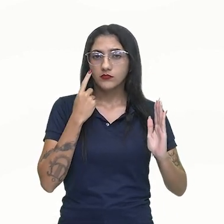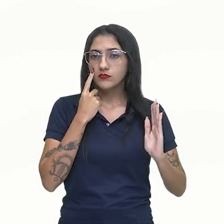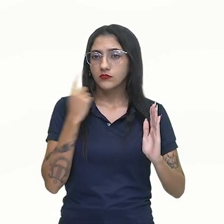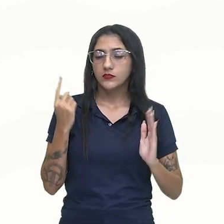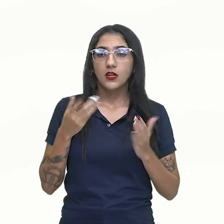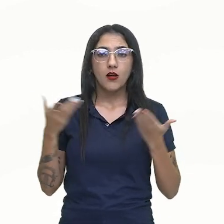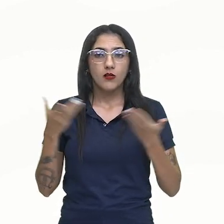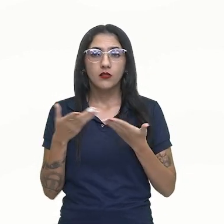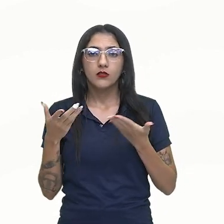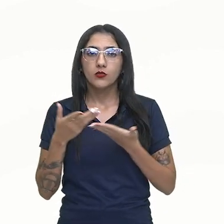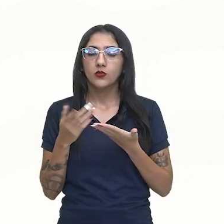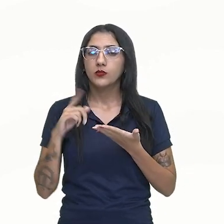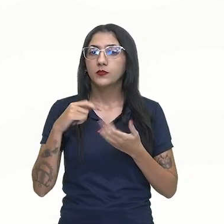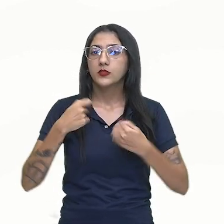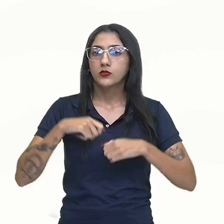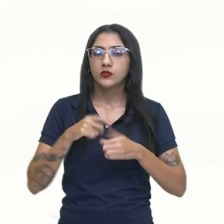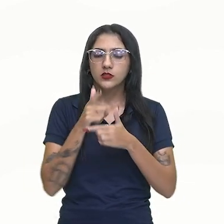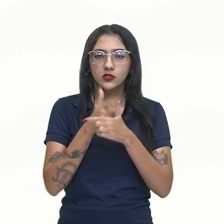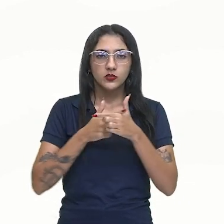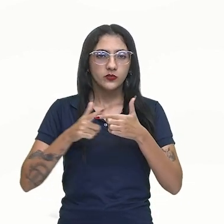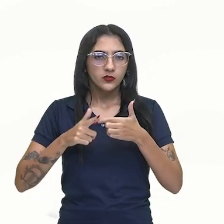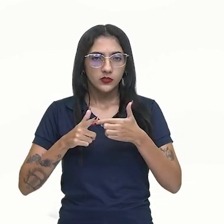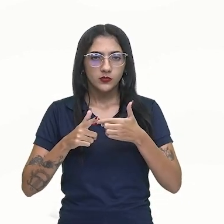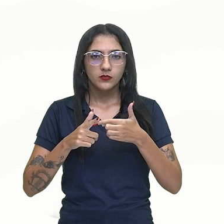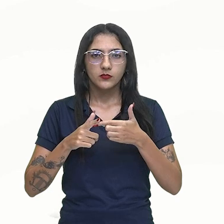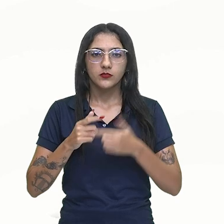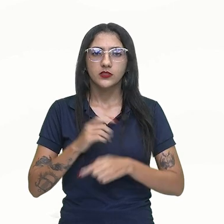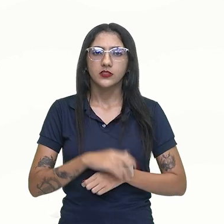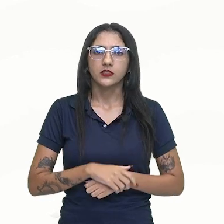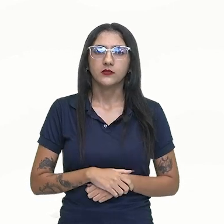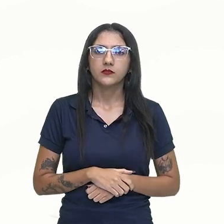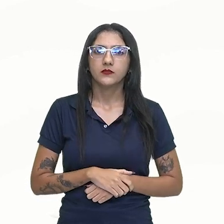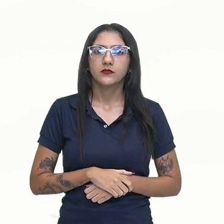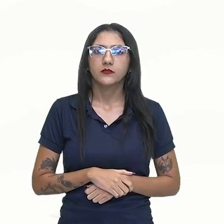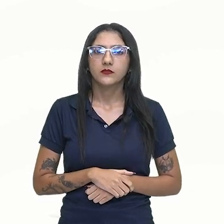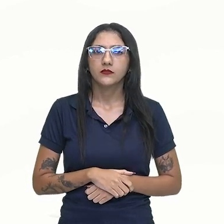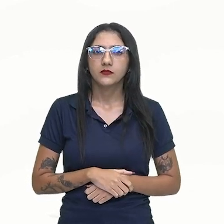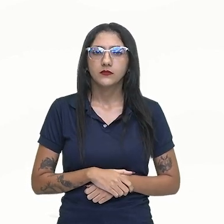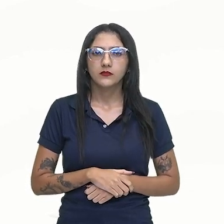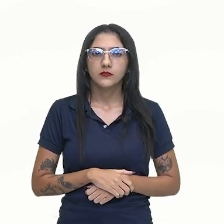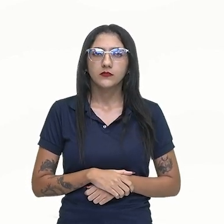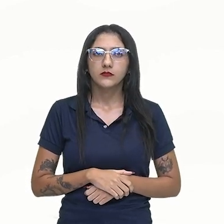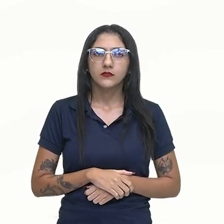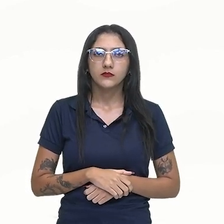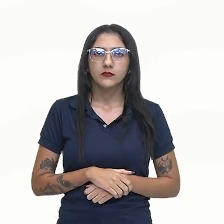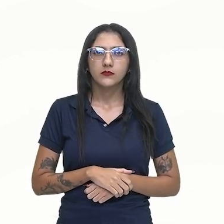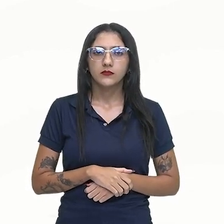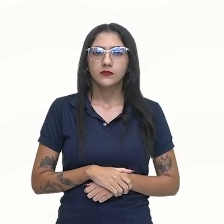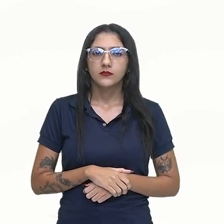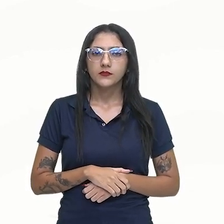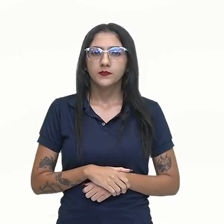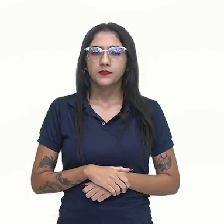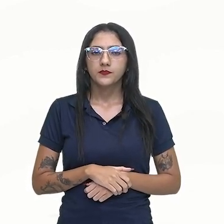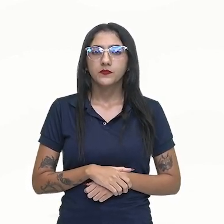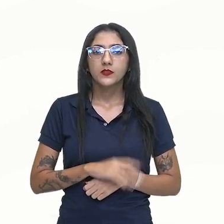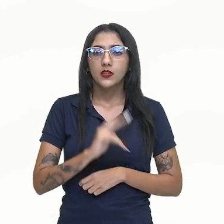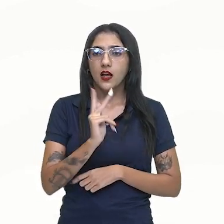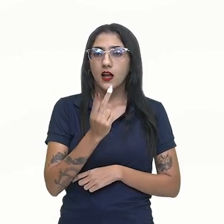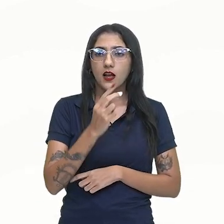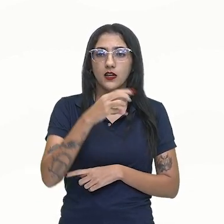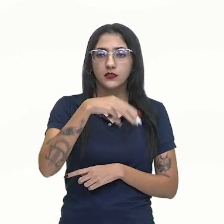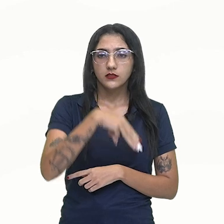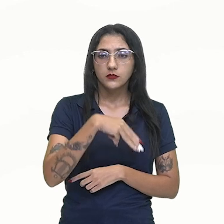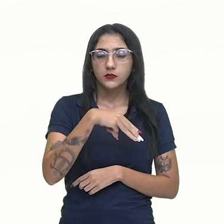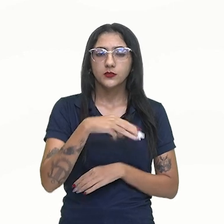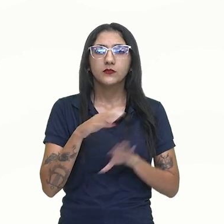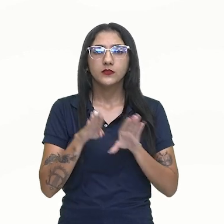faço uma divisão por 10, tá? Uma divisão por 10. Se eu quero ir para hectômetro quadrado, então eu